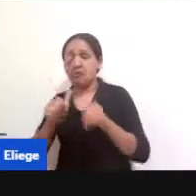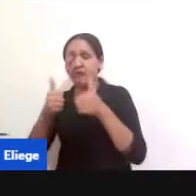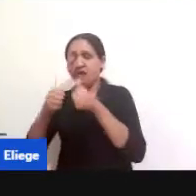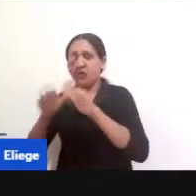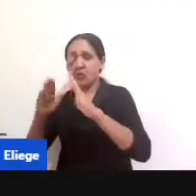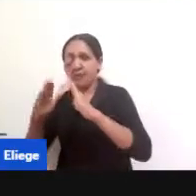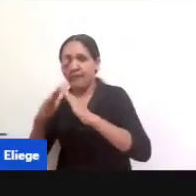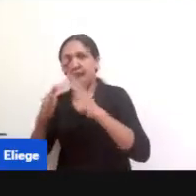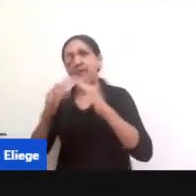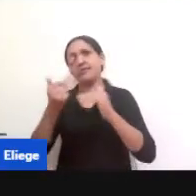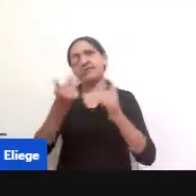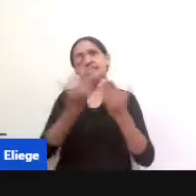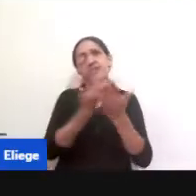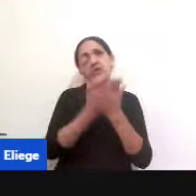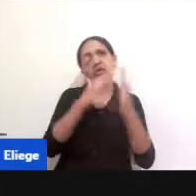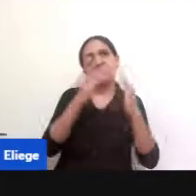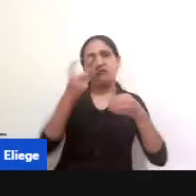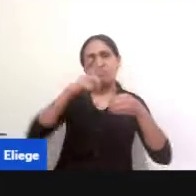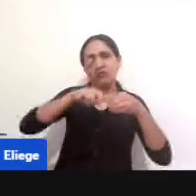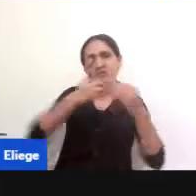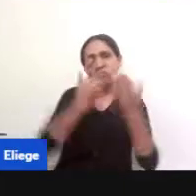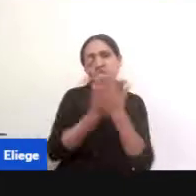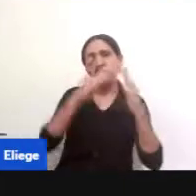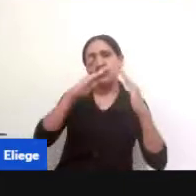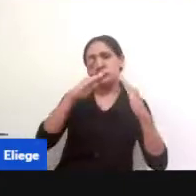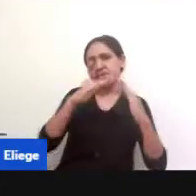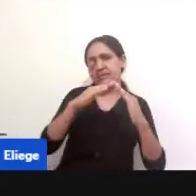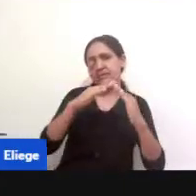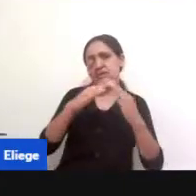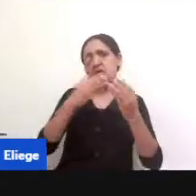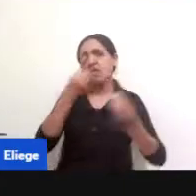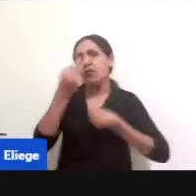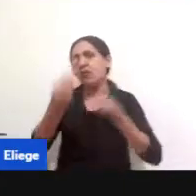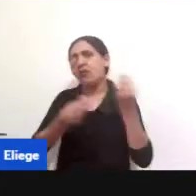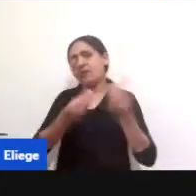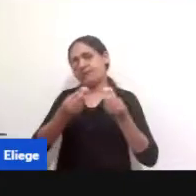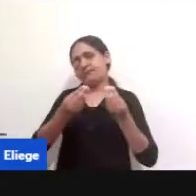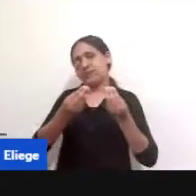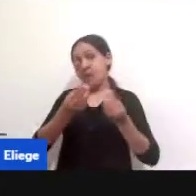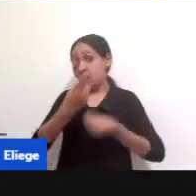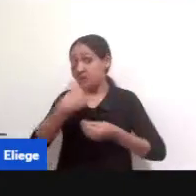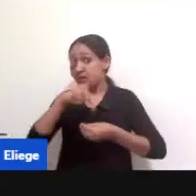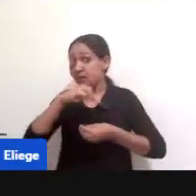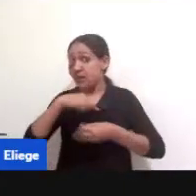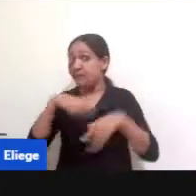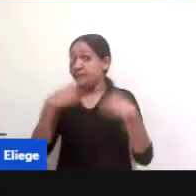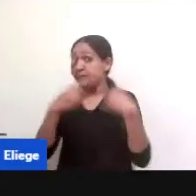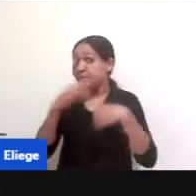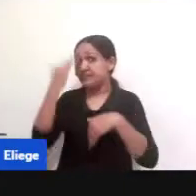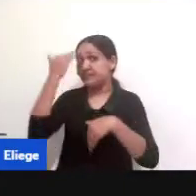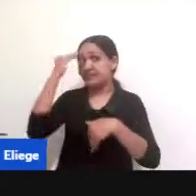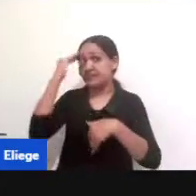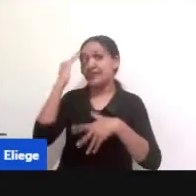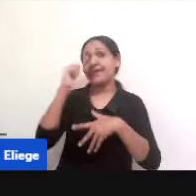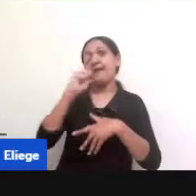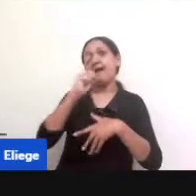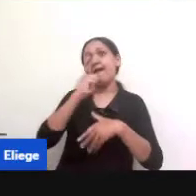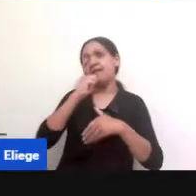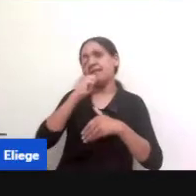aluno ficar em casa. Então, nós temos que entender que ainda é um processo que ele está evoluindo.